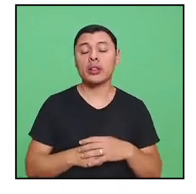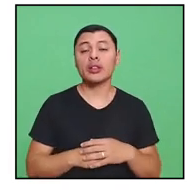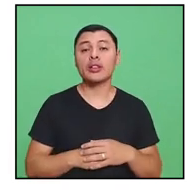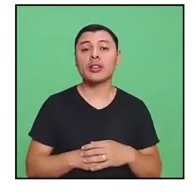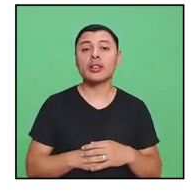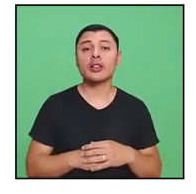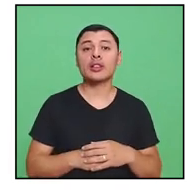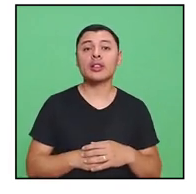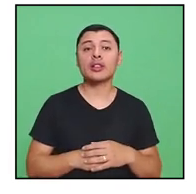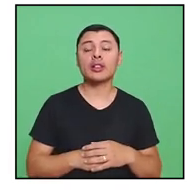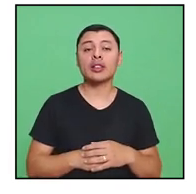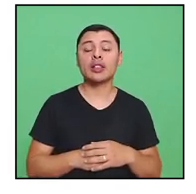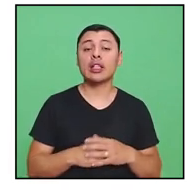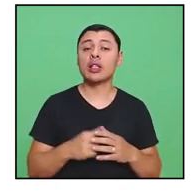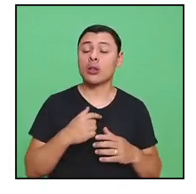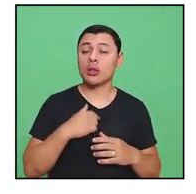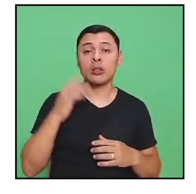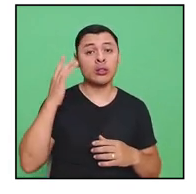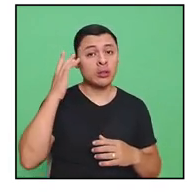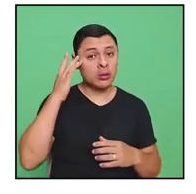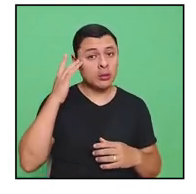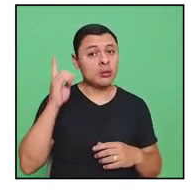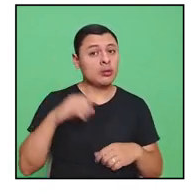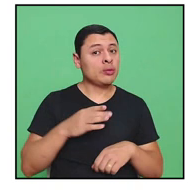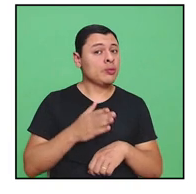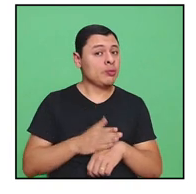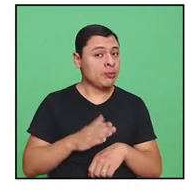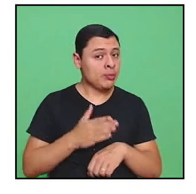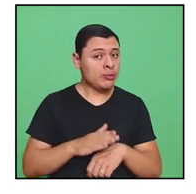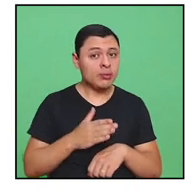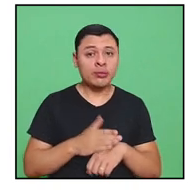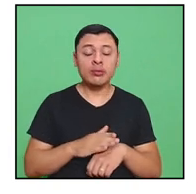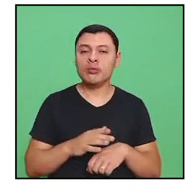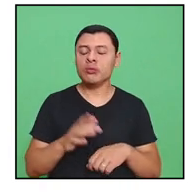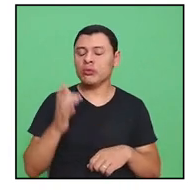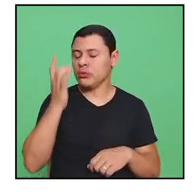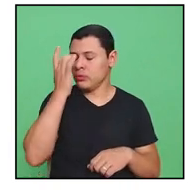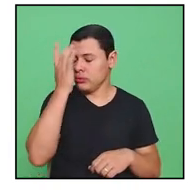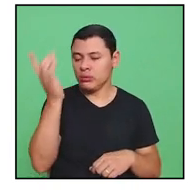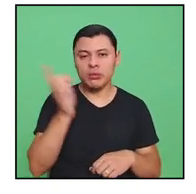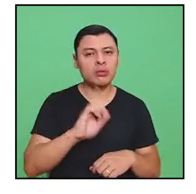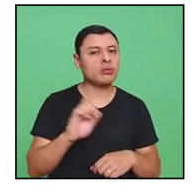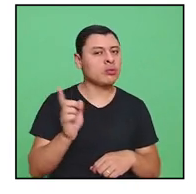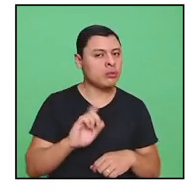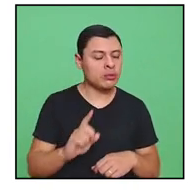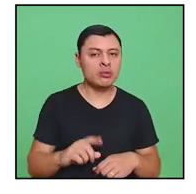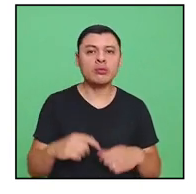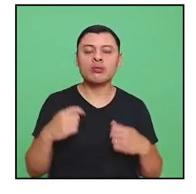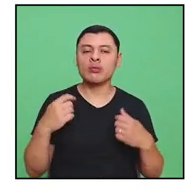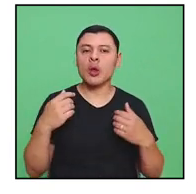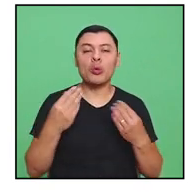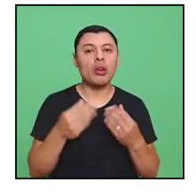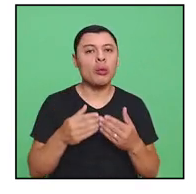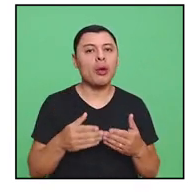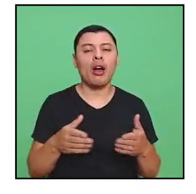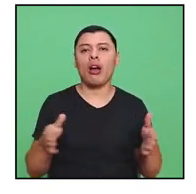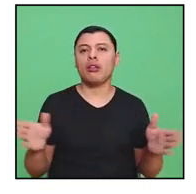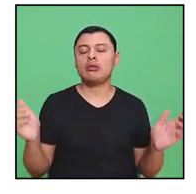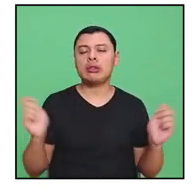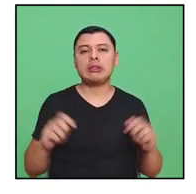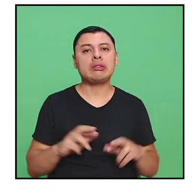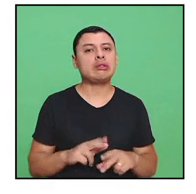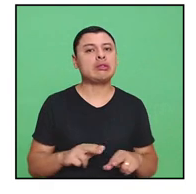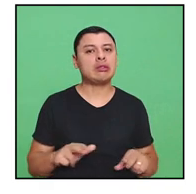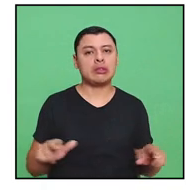E eu acho que é um exercício que não vai ser fácil. Eu acho que ele é muito aberto às possibilidades dele, só